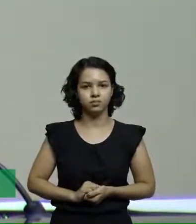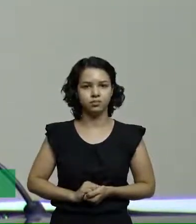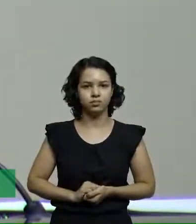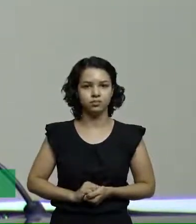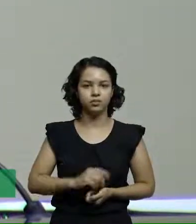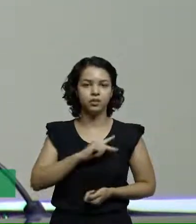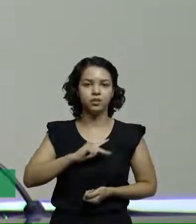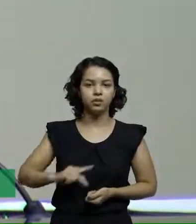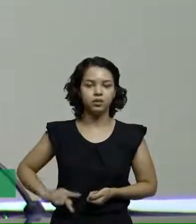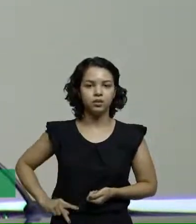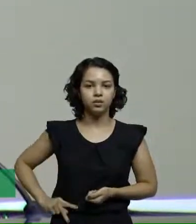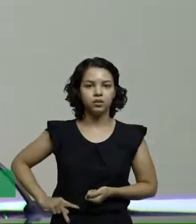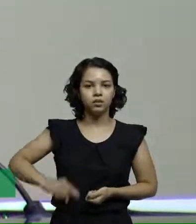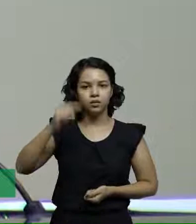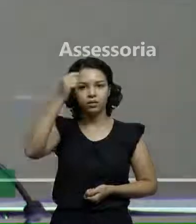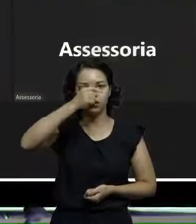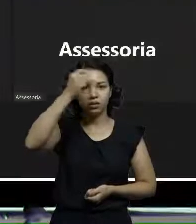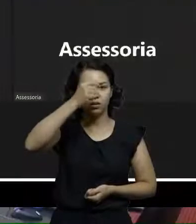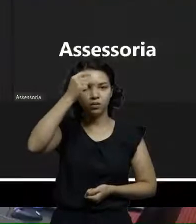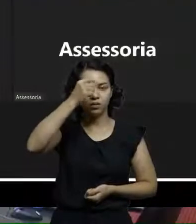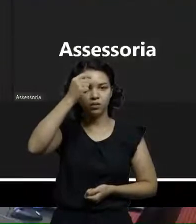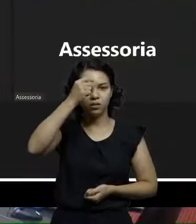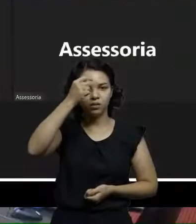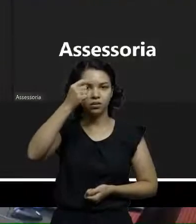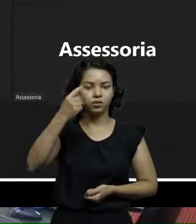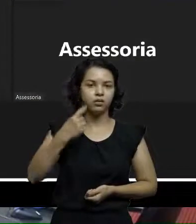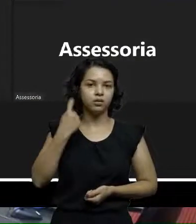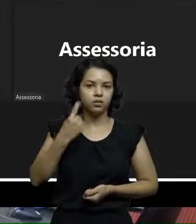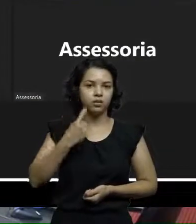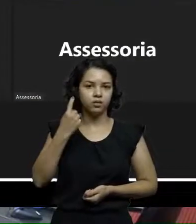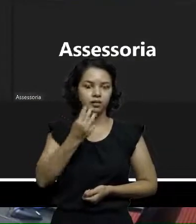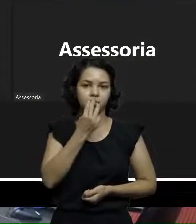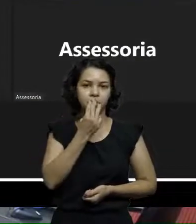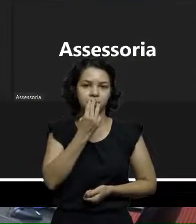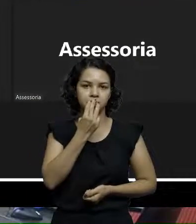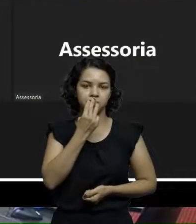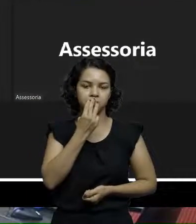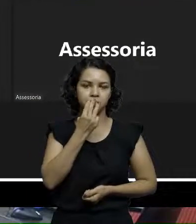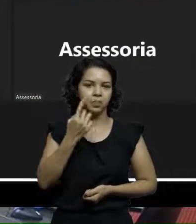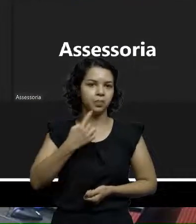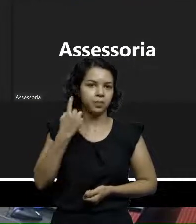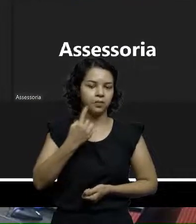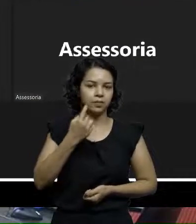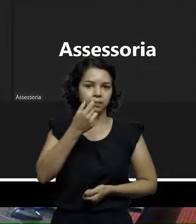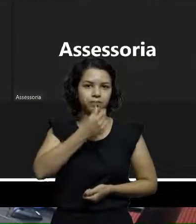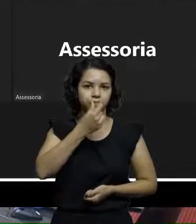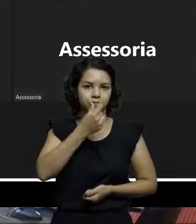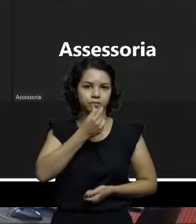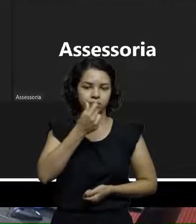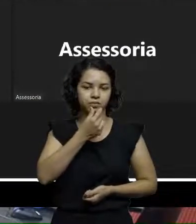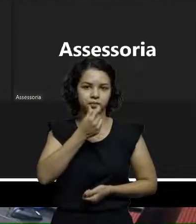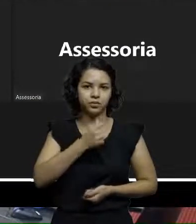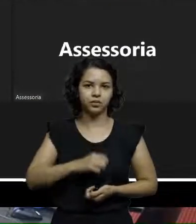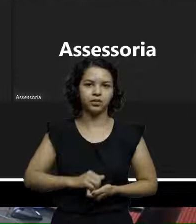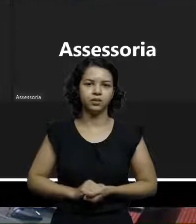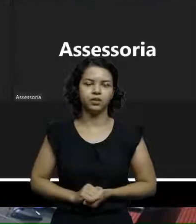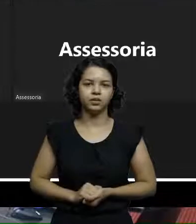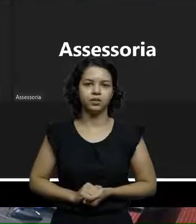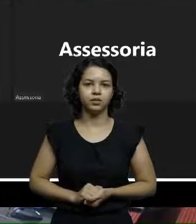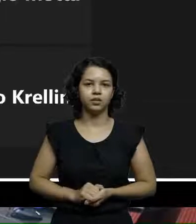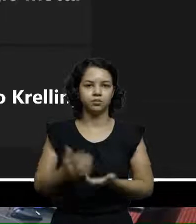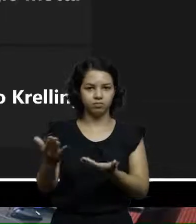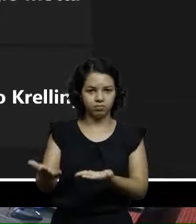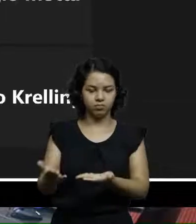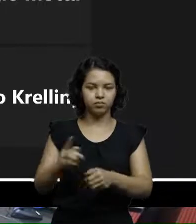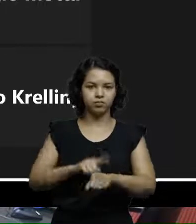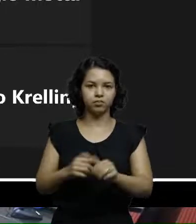Presidente Marício, deputado Marcelino. O deputado Mocelin, Vossa Excelência tem a palavra por até